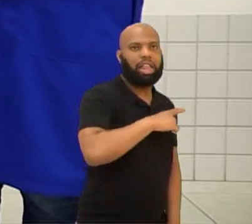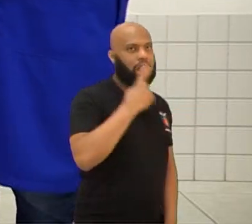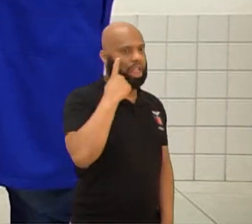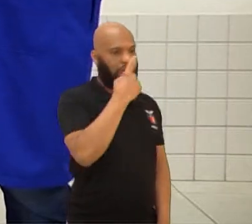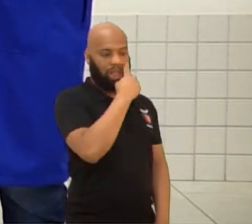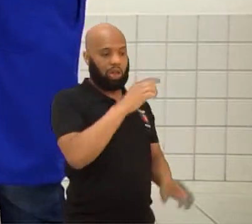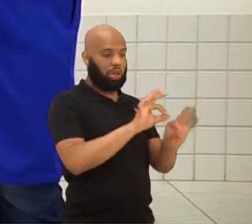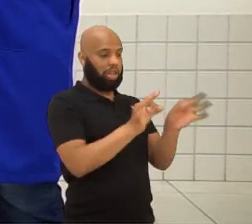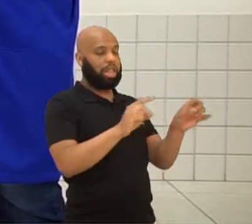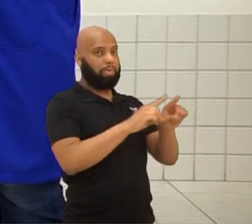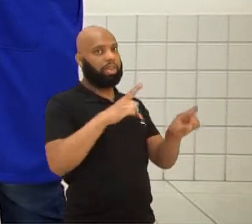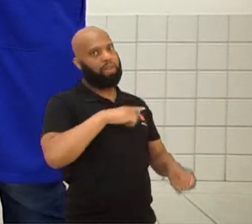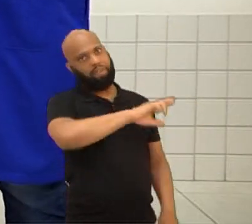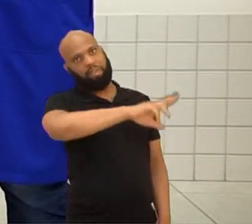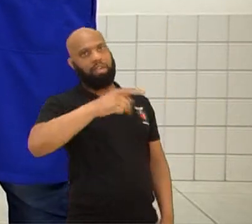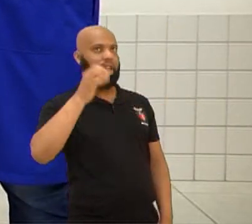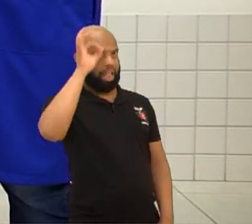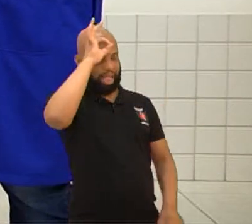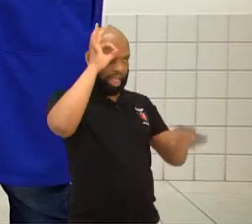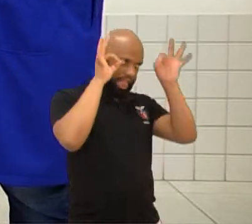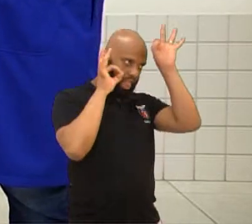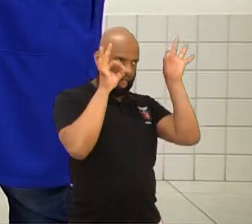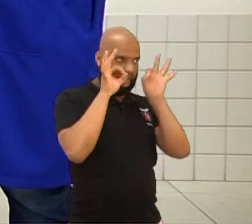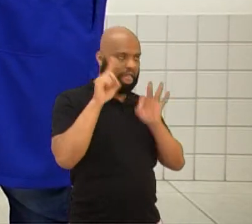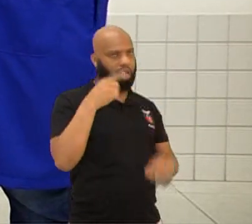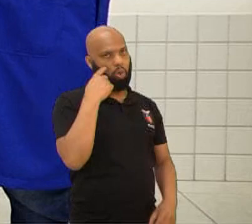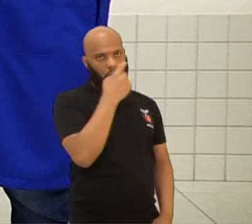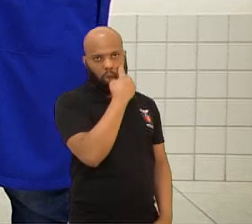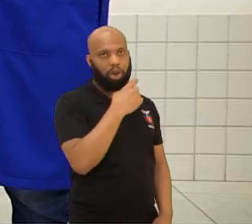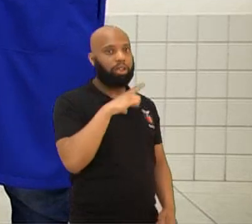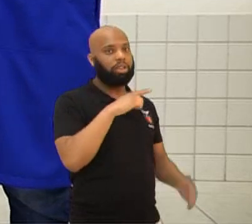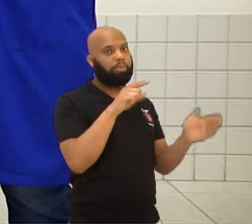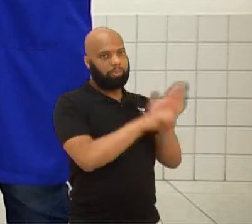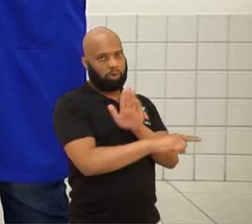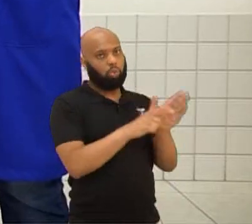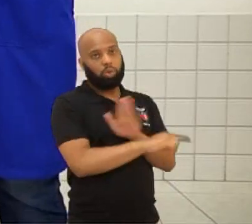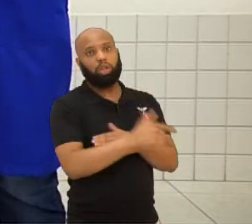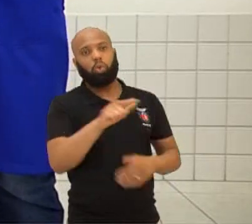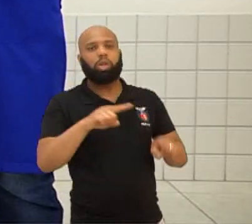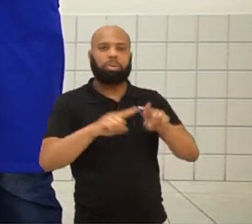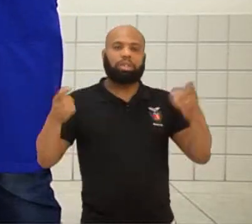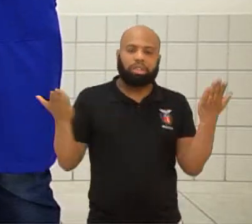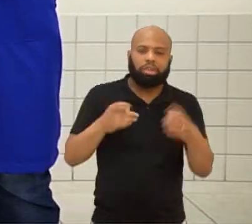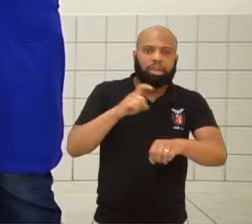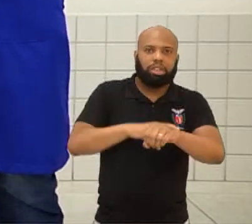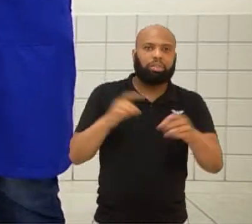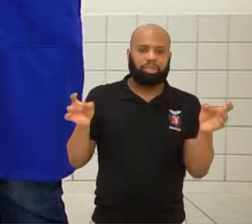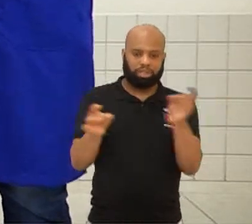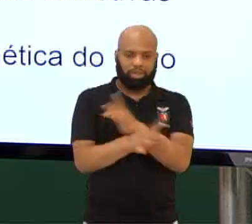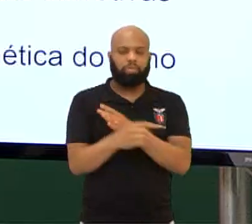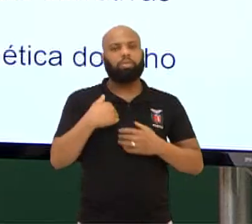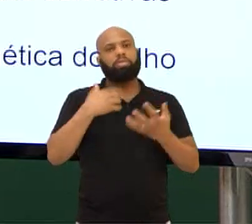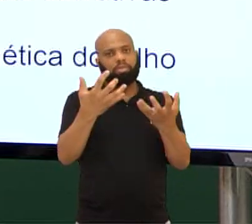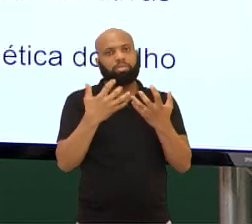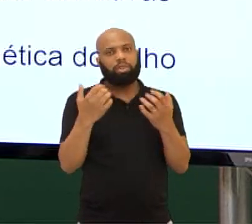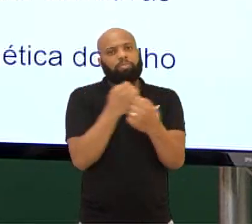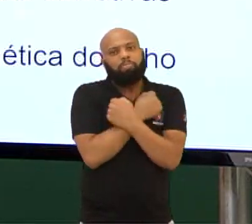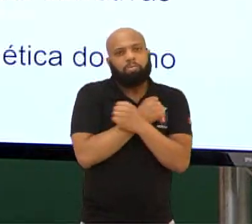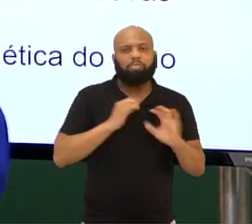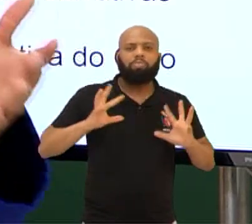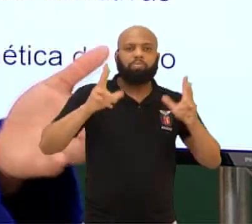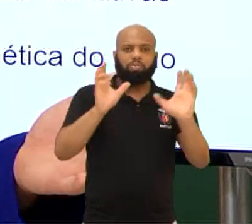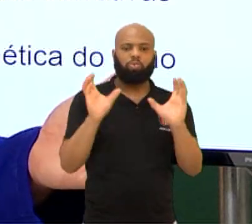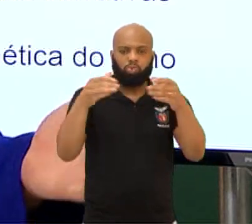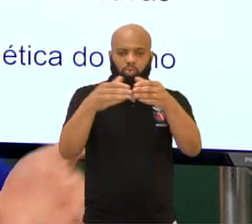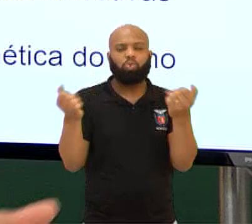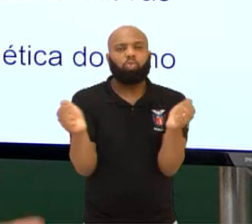olhos. Bom, pessoal, temos aqui diversas perguntas no chat, infelizmente o nosso tempo está acabando, então eu gostaria de mandar um abraço a toda a